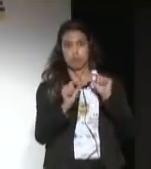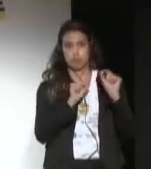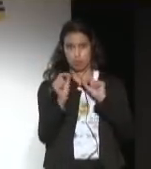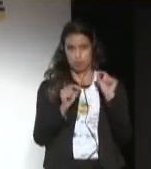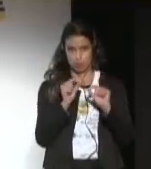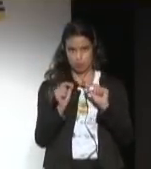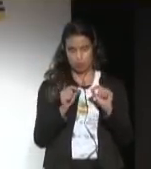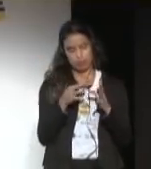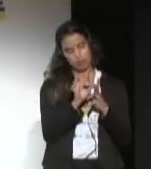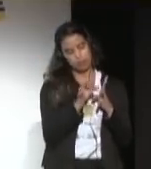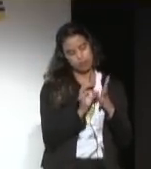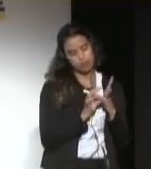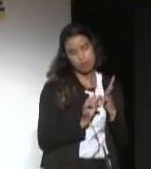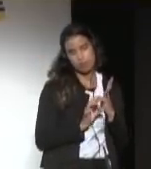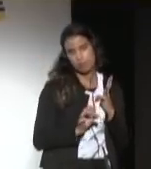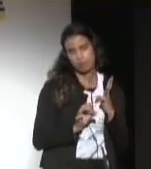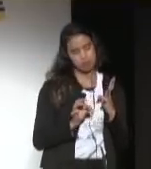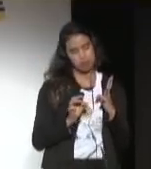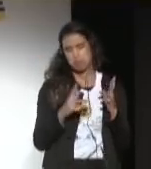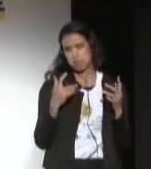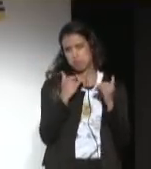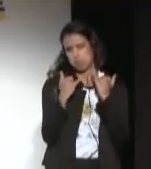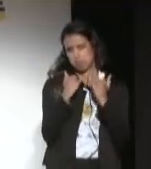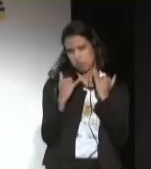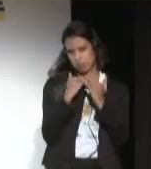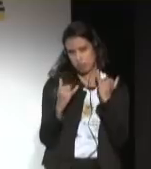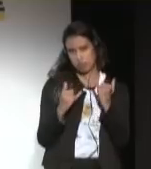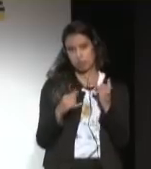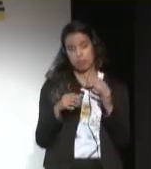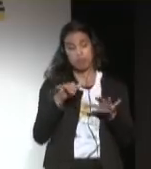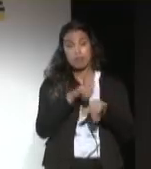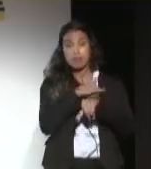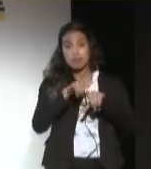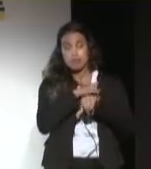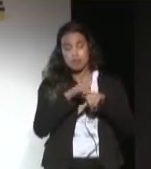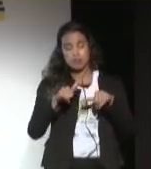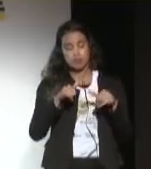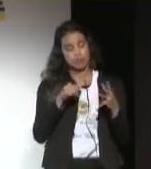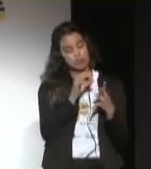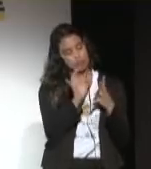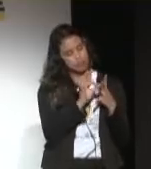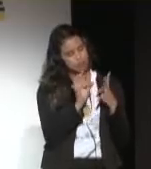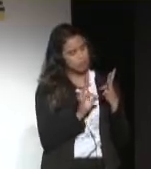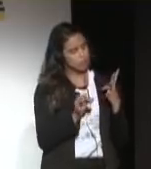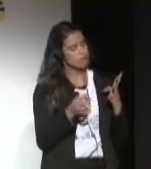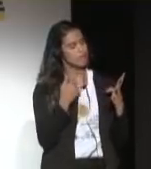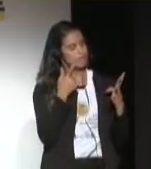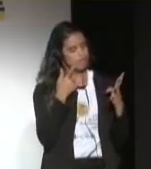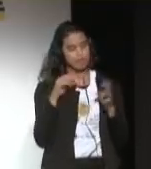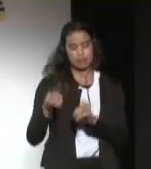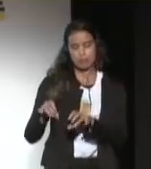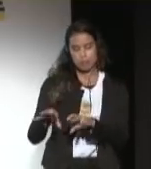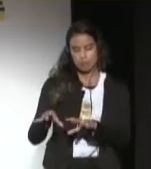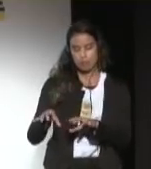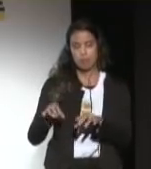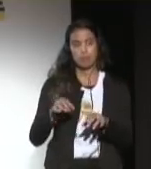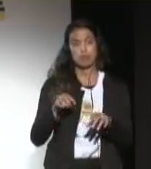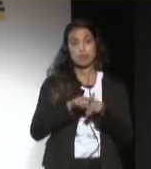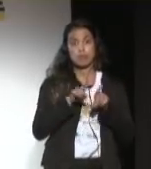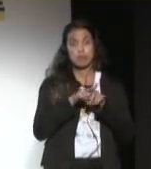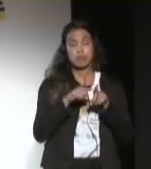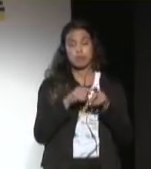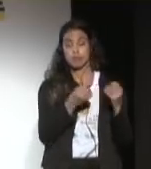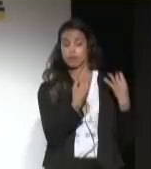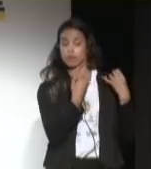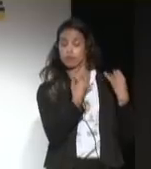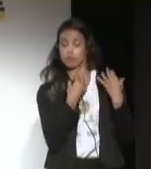comum. Essas estratégias têm uma visão muito sólida de como ensinar os alunos e como transmitir o conteúdo. É isso que